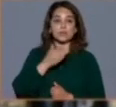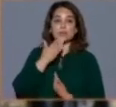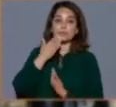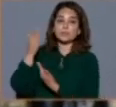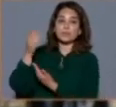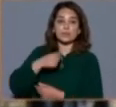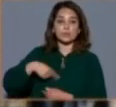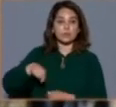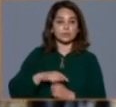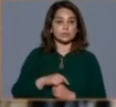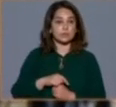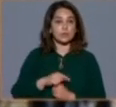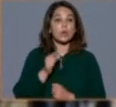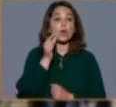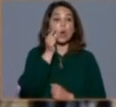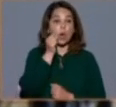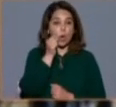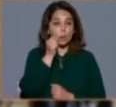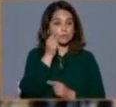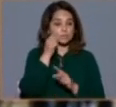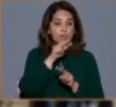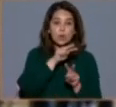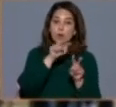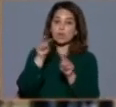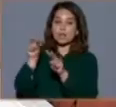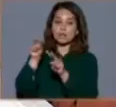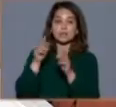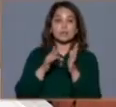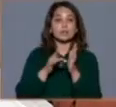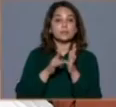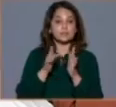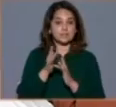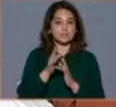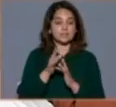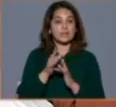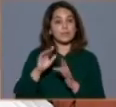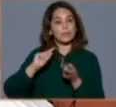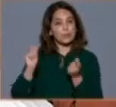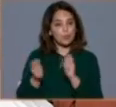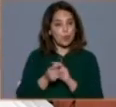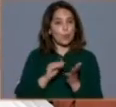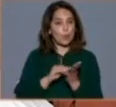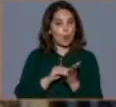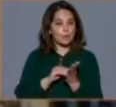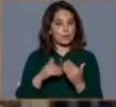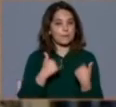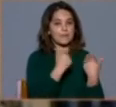os homens, ao olharem para Jesus, que se fez pobre para nos enriquecer dos seus